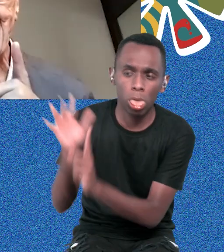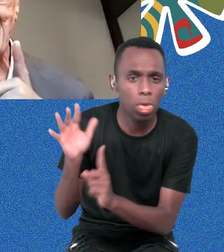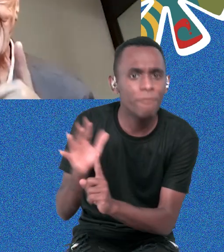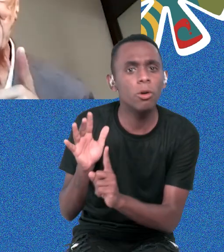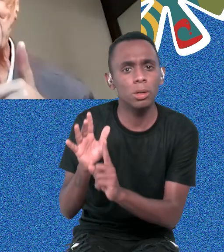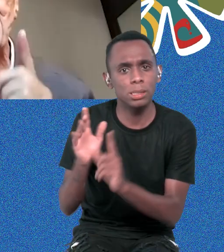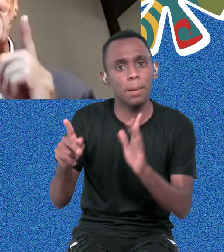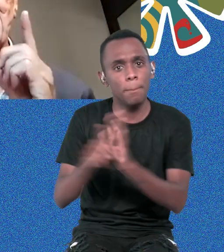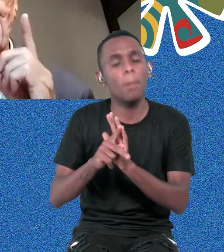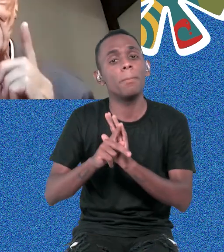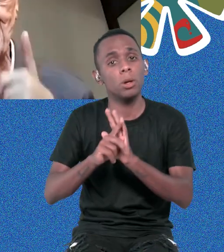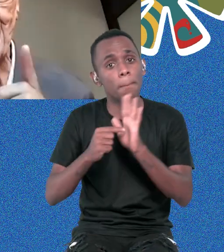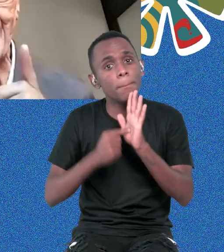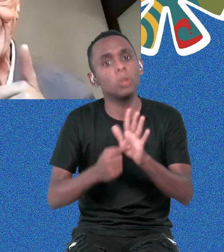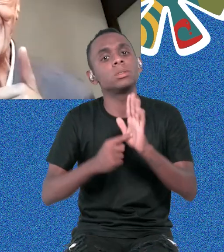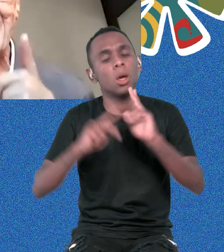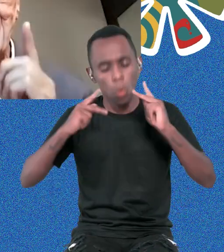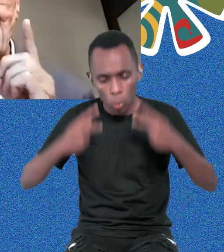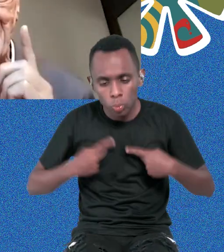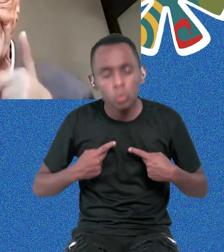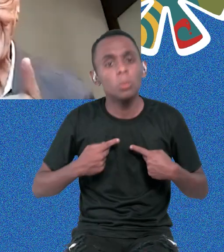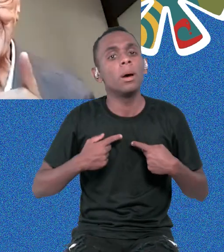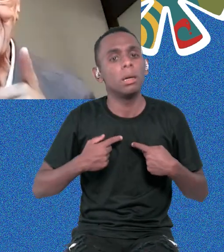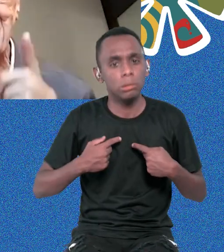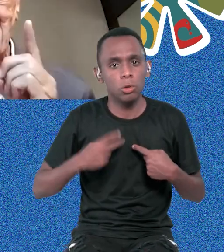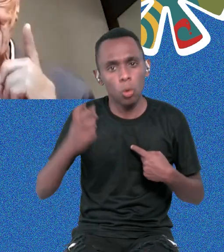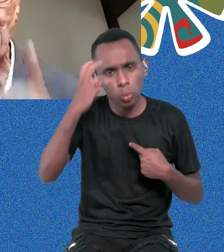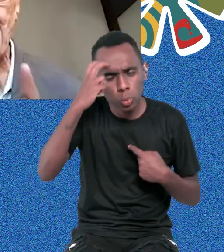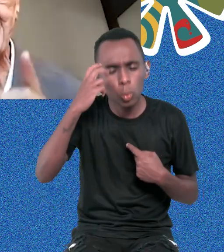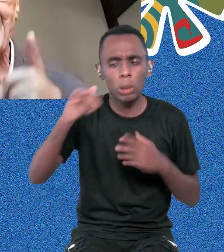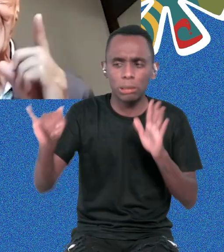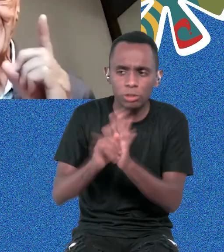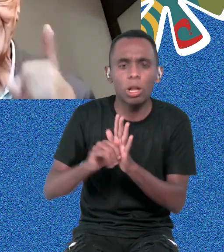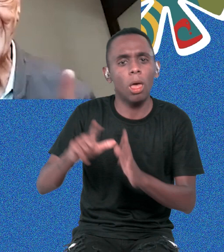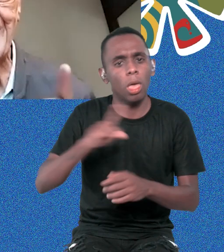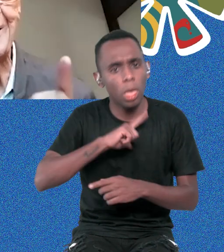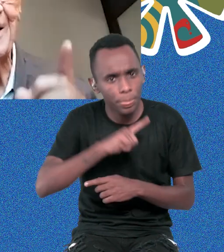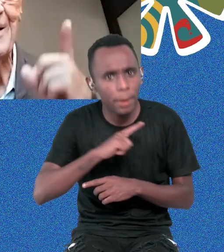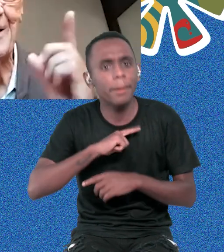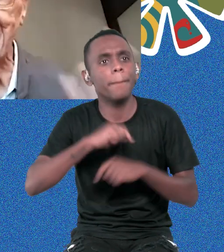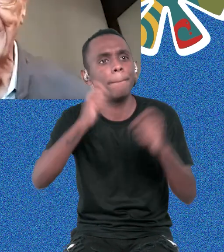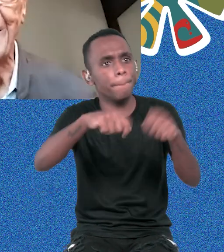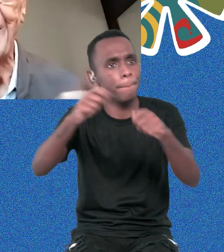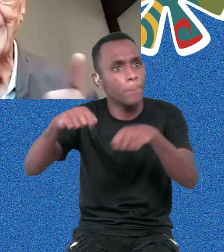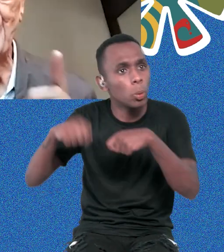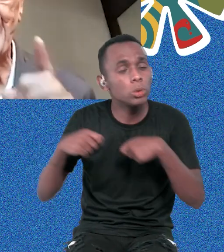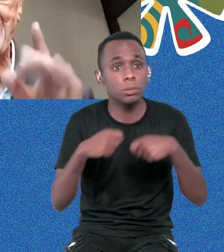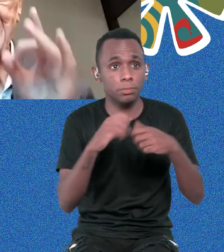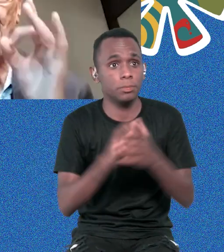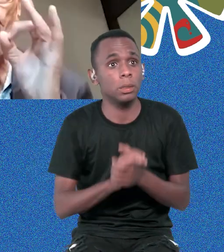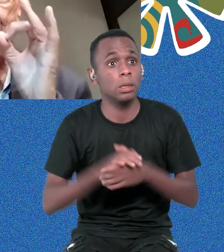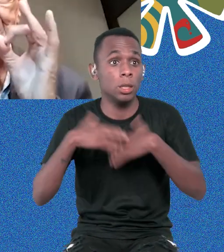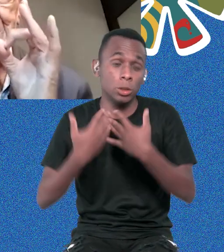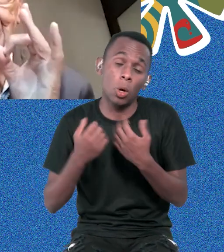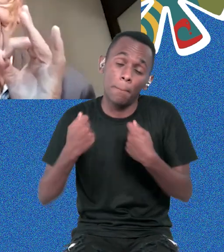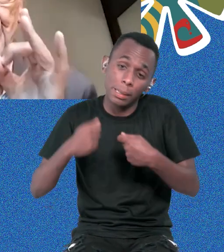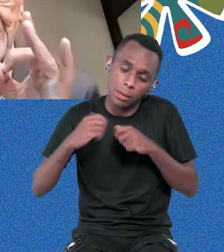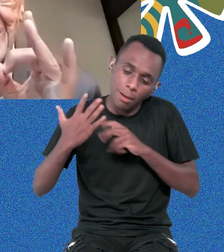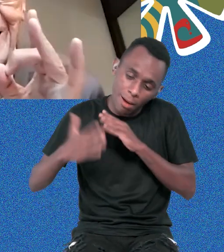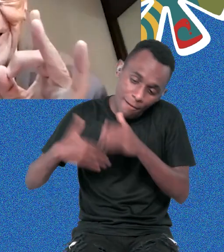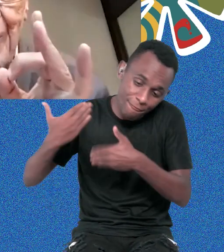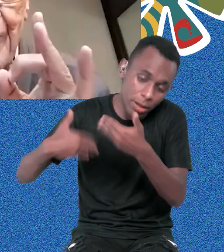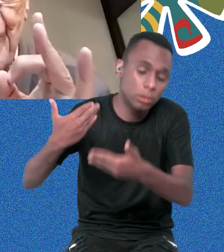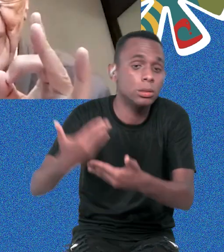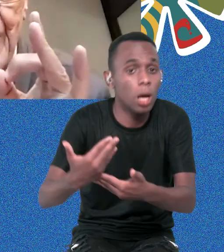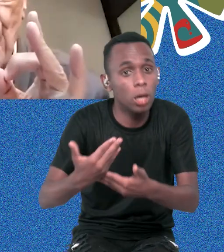mostrado serem sujeitos de cultura, de humanidade, de valores, de identidades. Então, ou avançamos